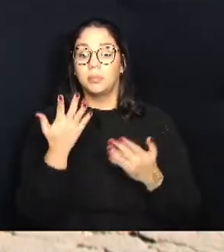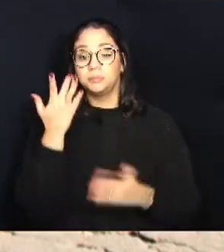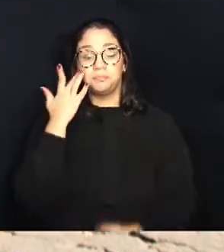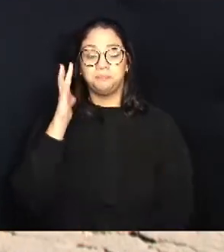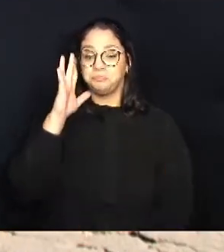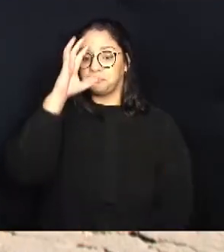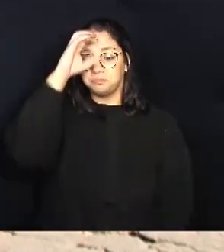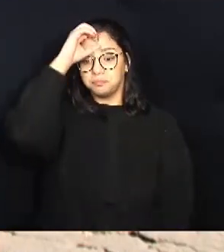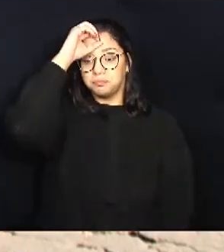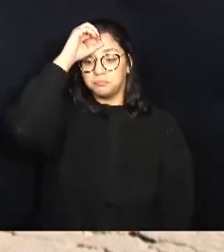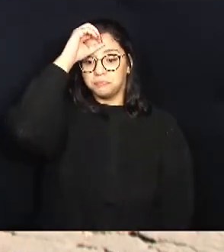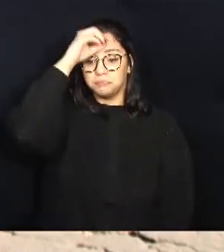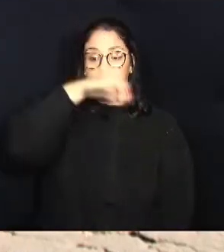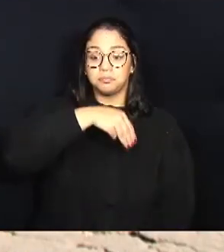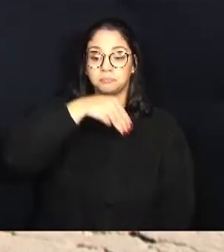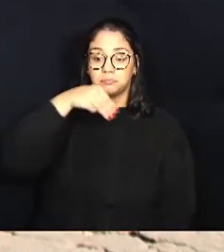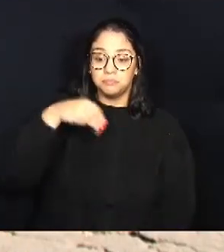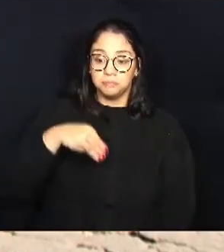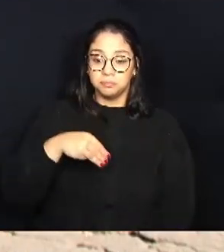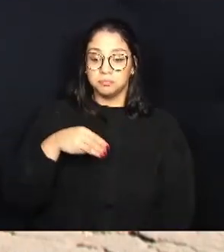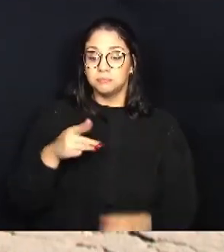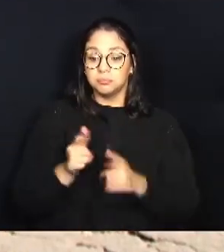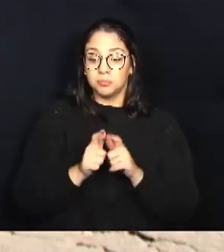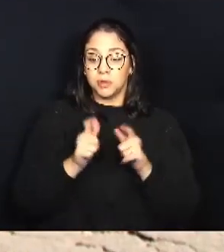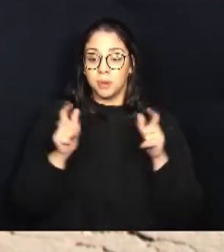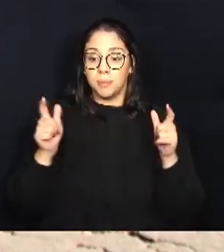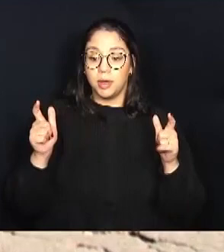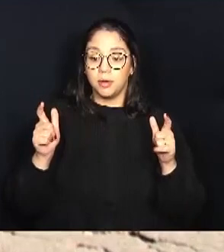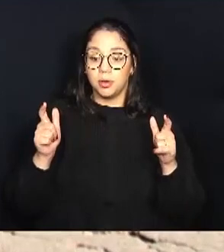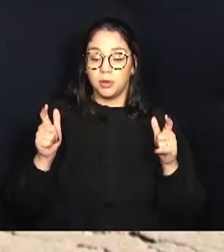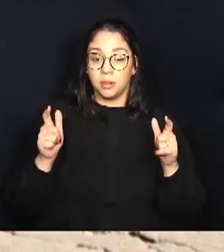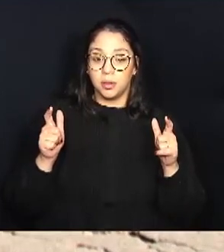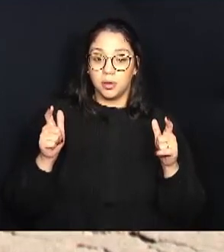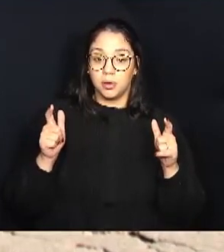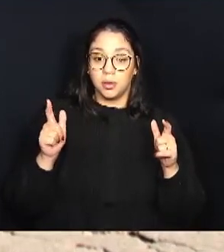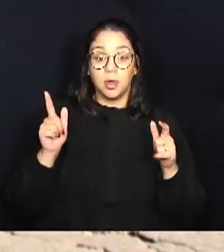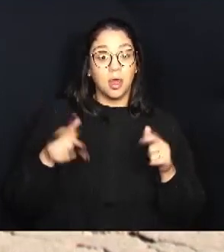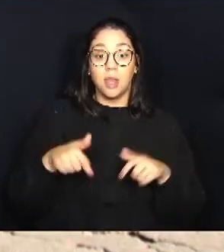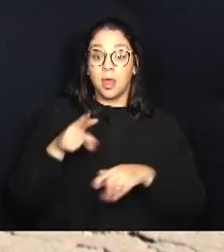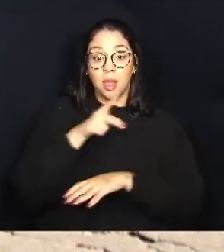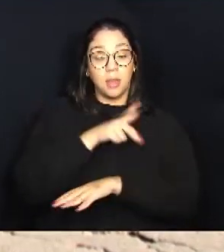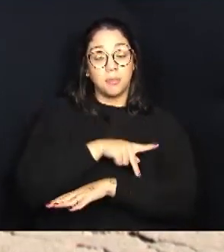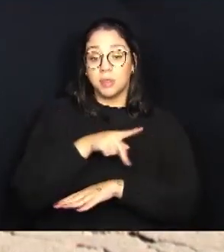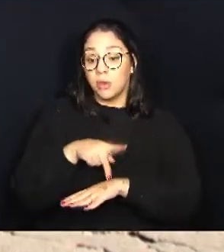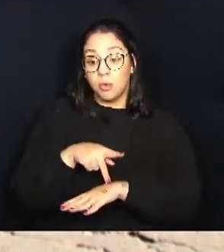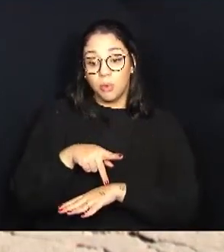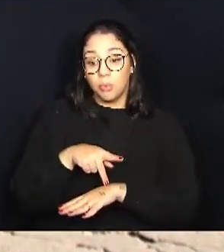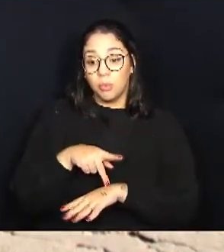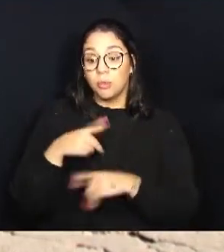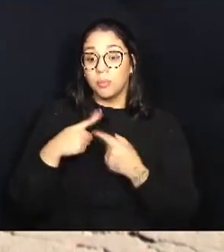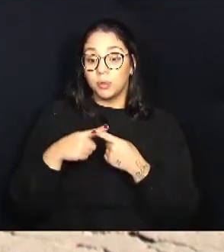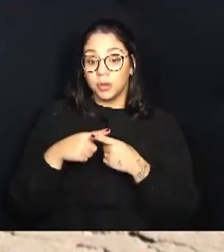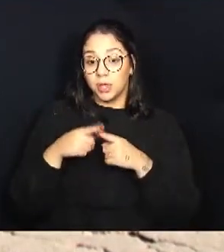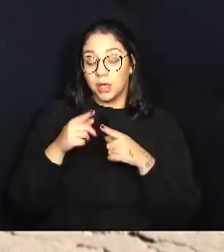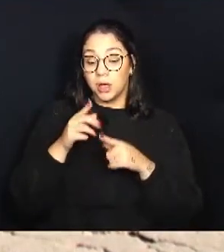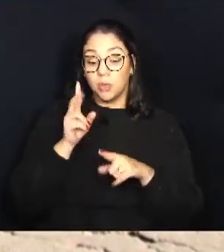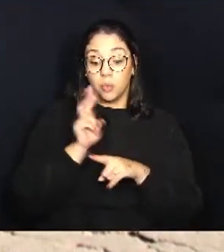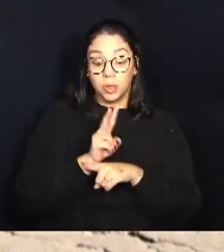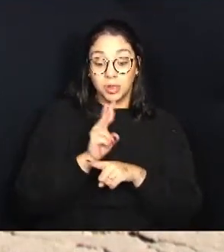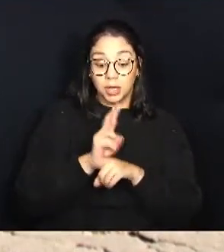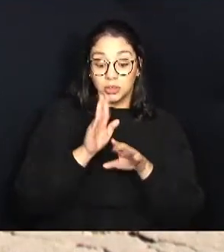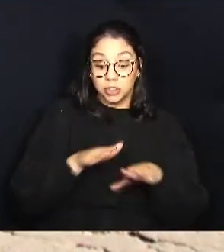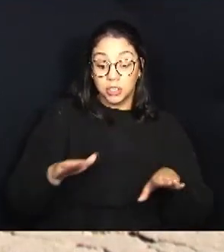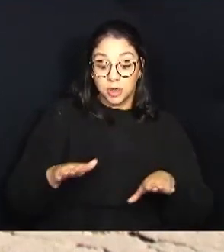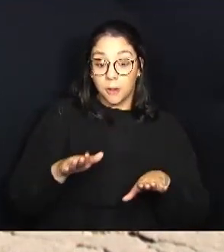sabia que as monitoras, a maioria das monitoras são pedagogas, porque cuidar de criança, educar,